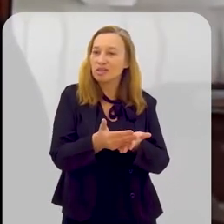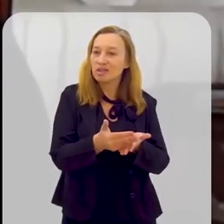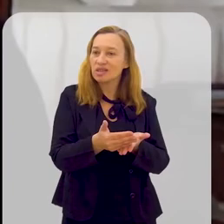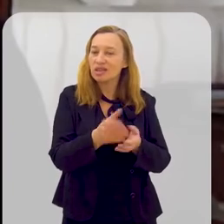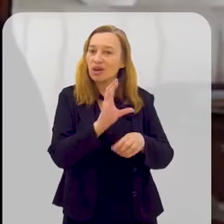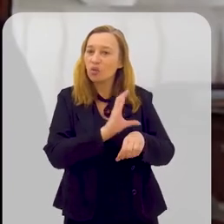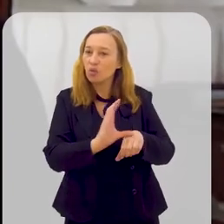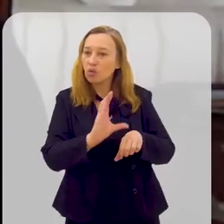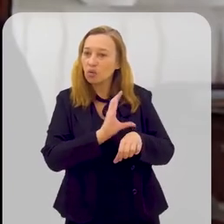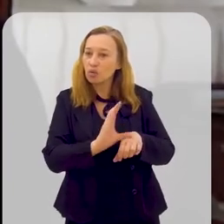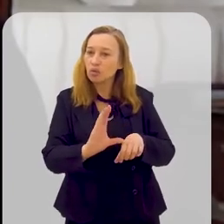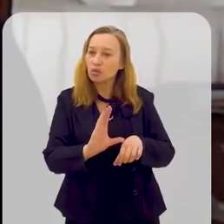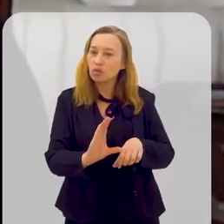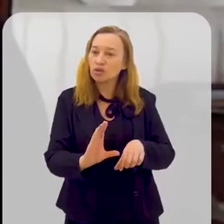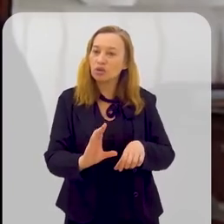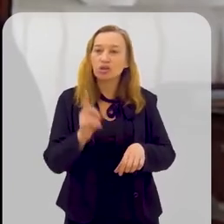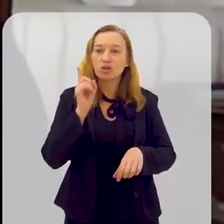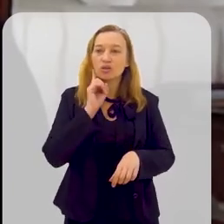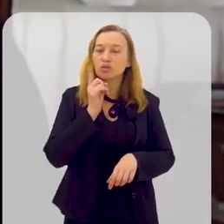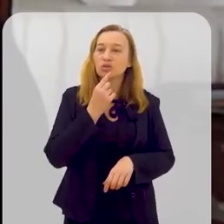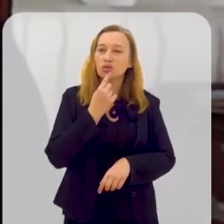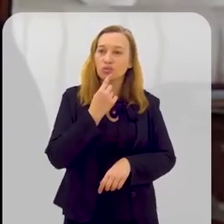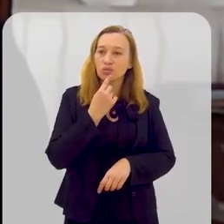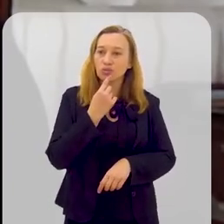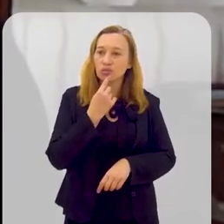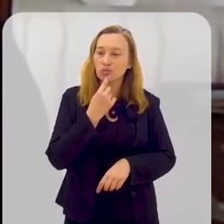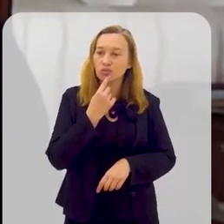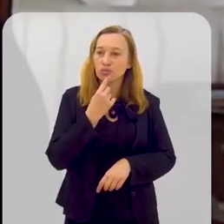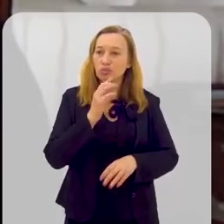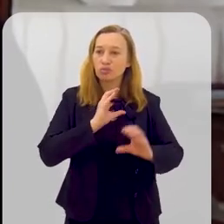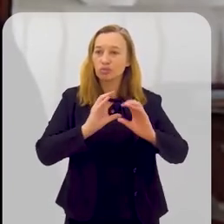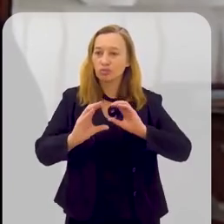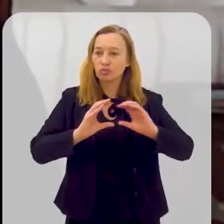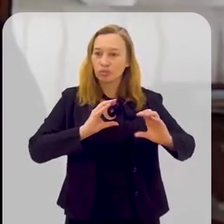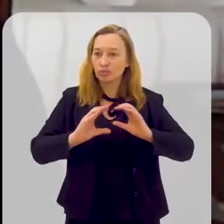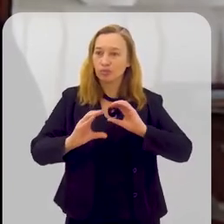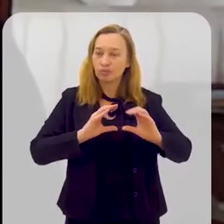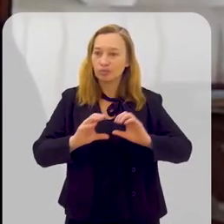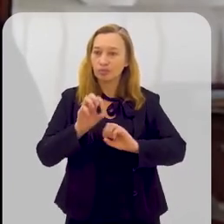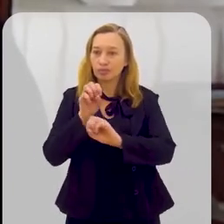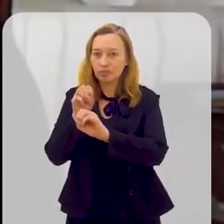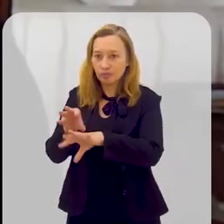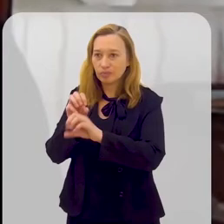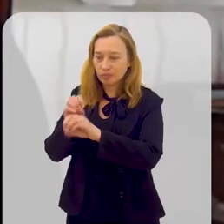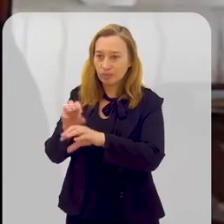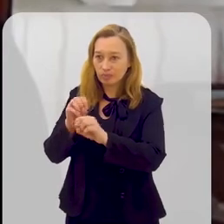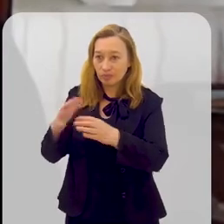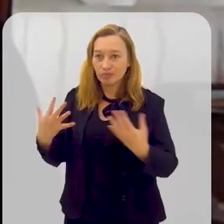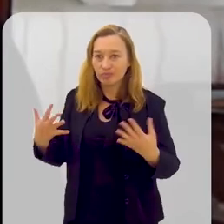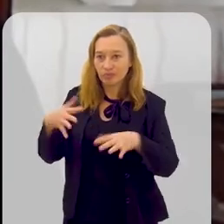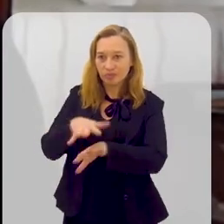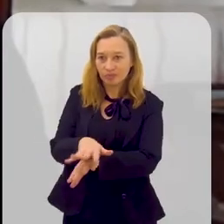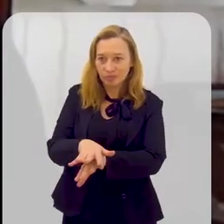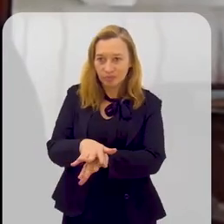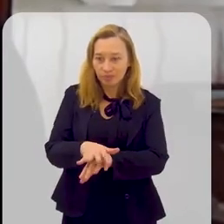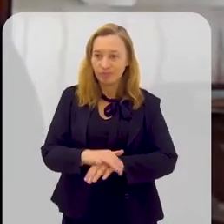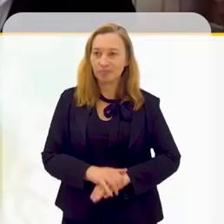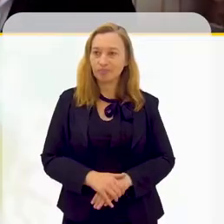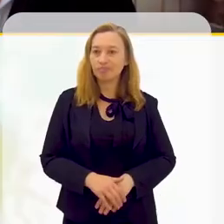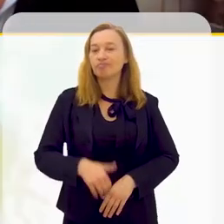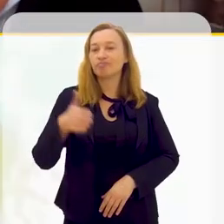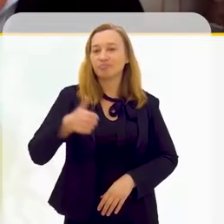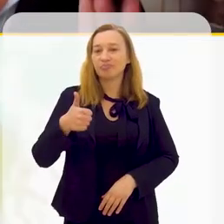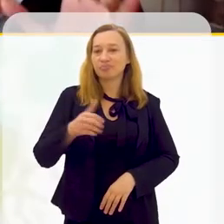comecei a dar um curso chamado surdez comunicação educação e